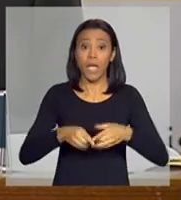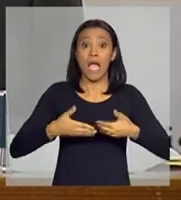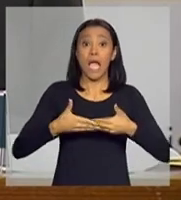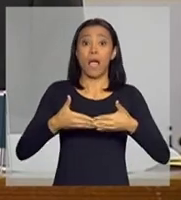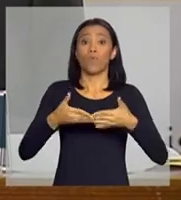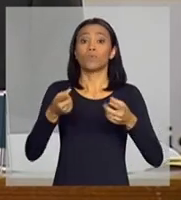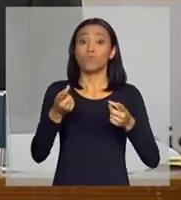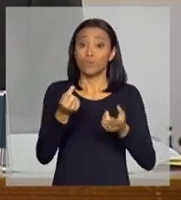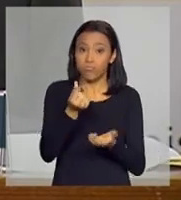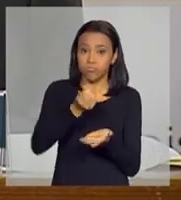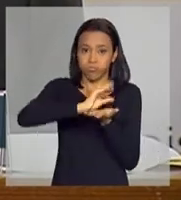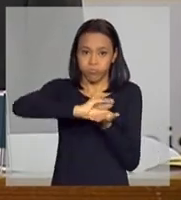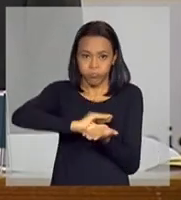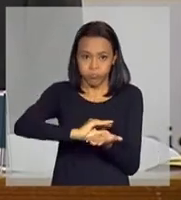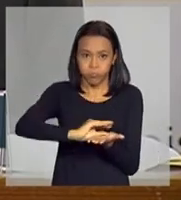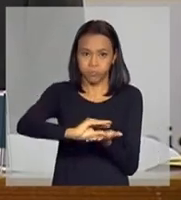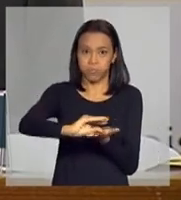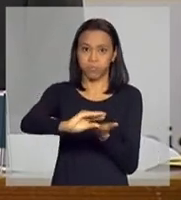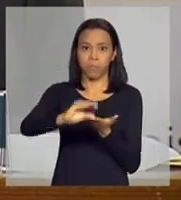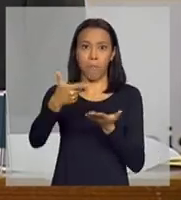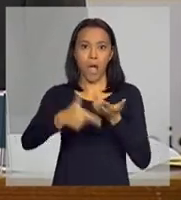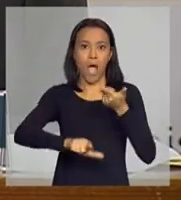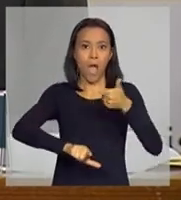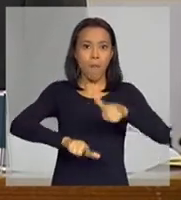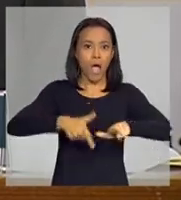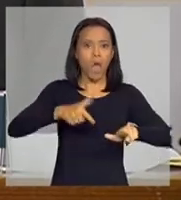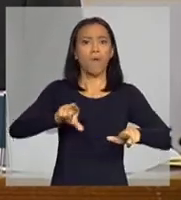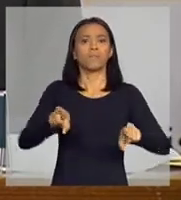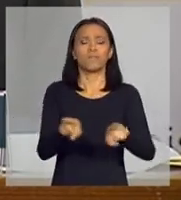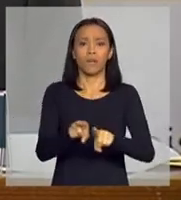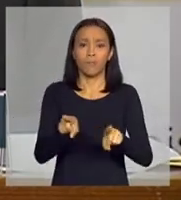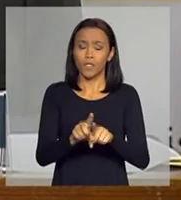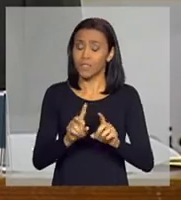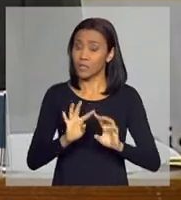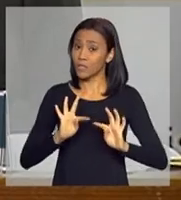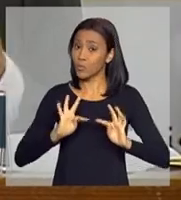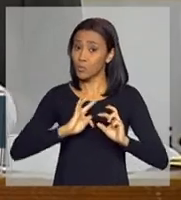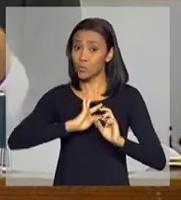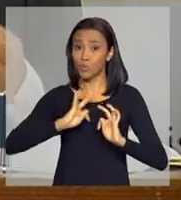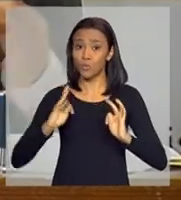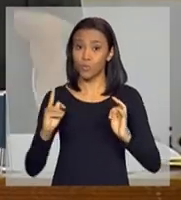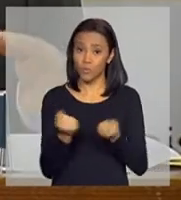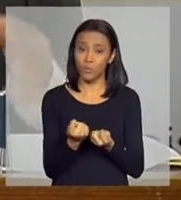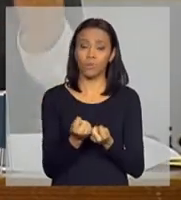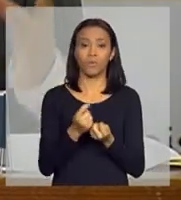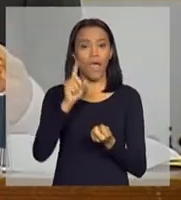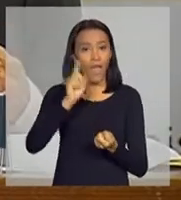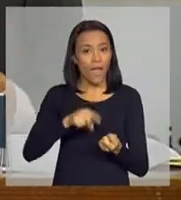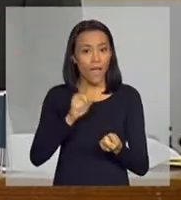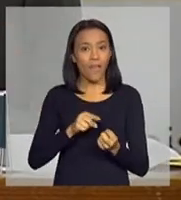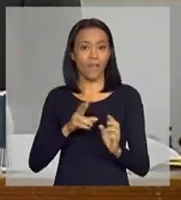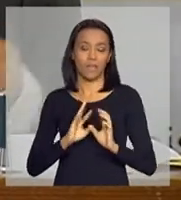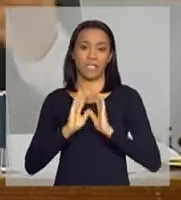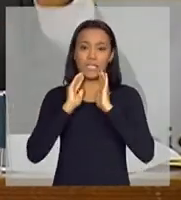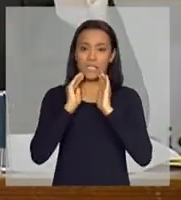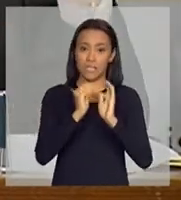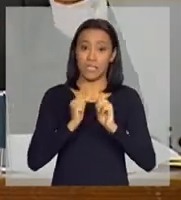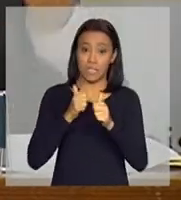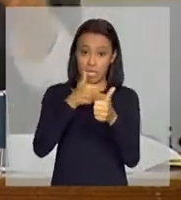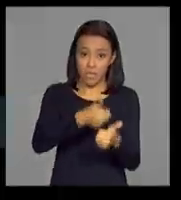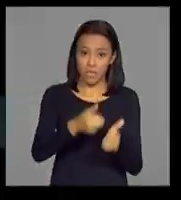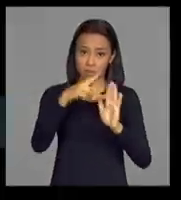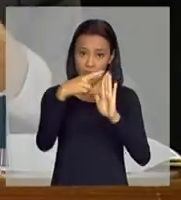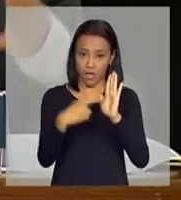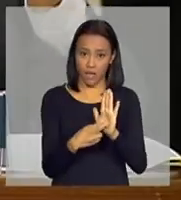é fundamental para esta retomada do crescimento tudo isso com consolidação fiscal com um